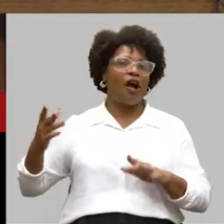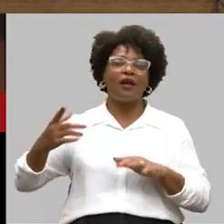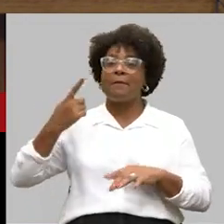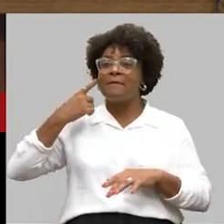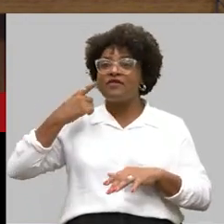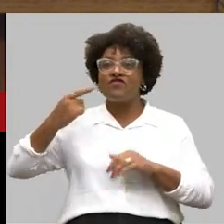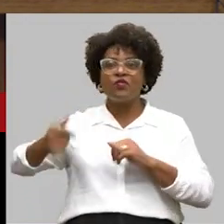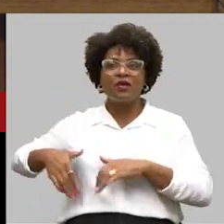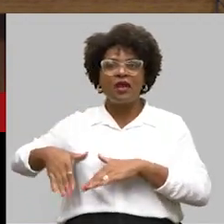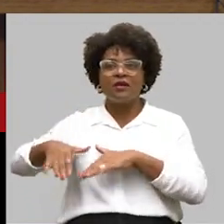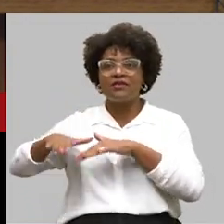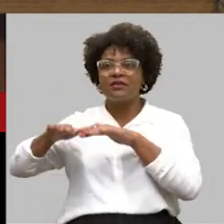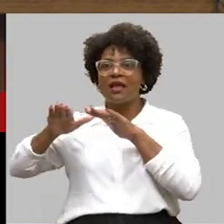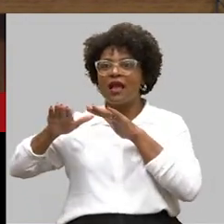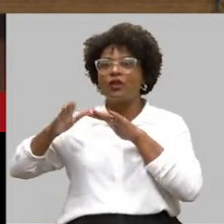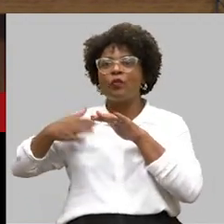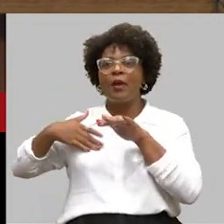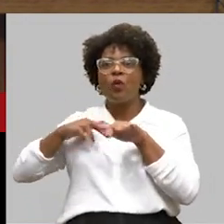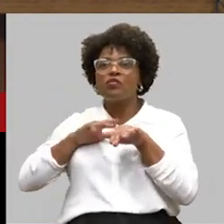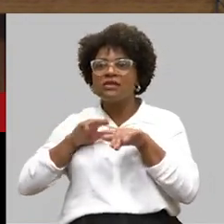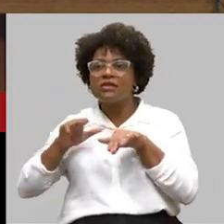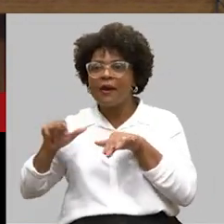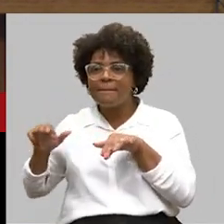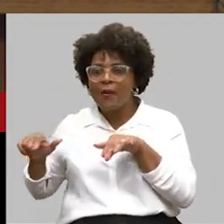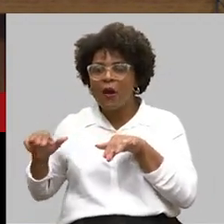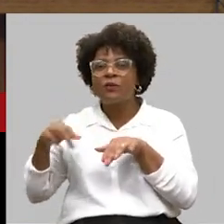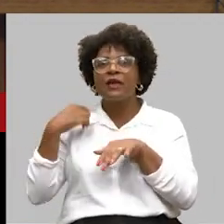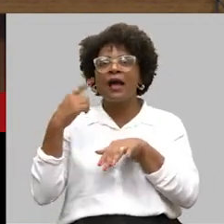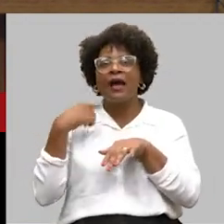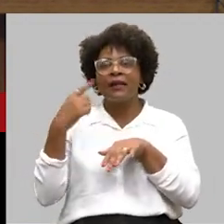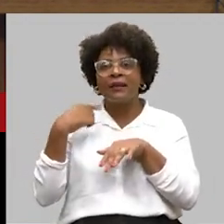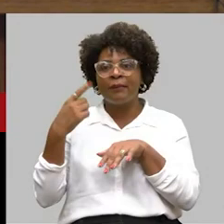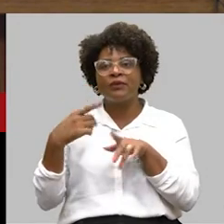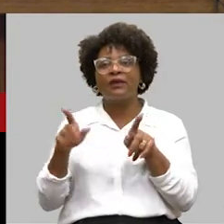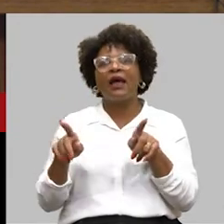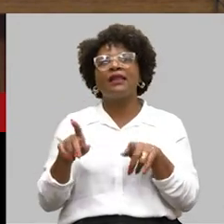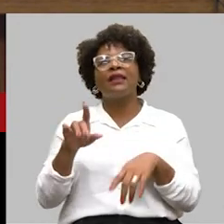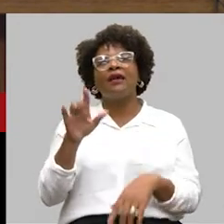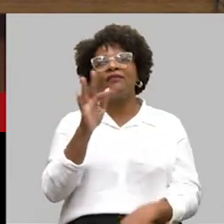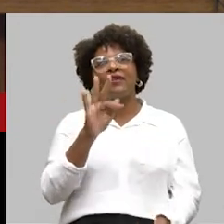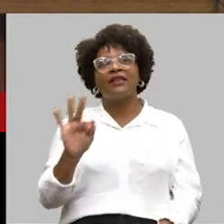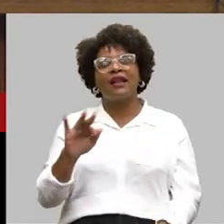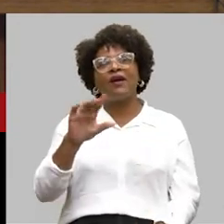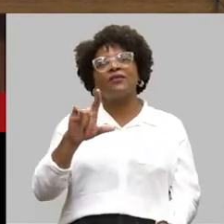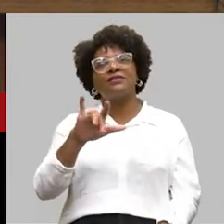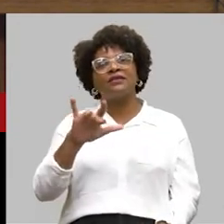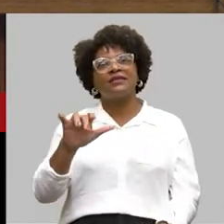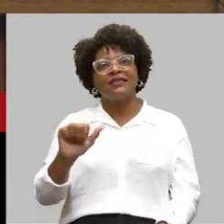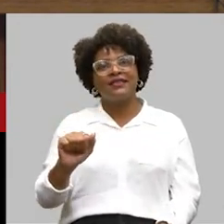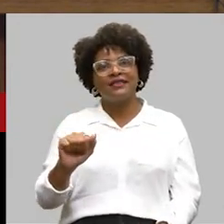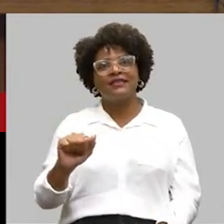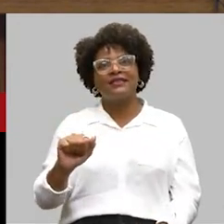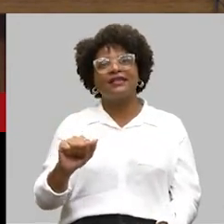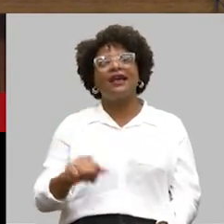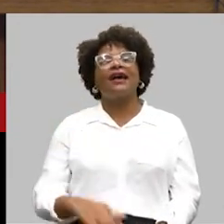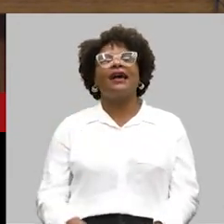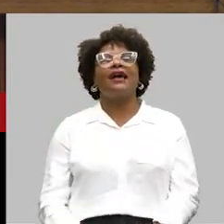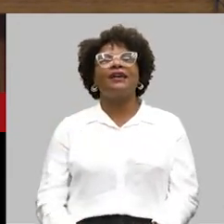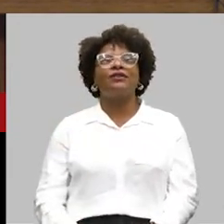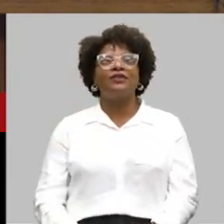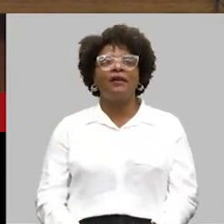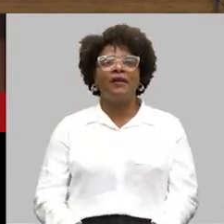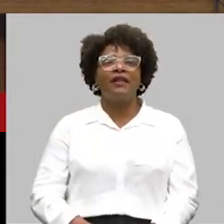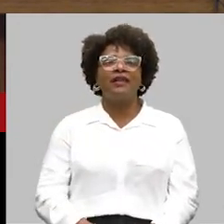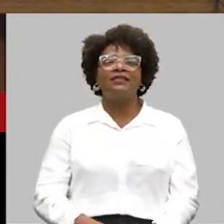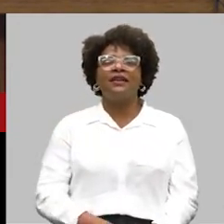irmãos até mesmo a deputada Federal Célia xakriabá né a a Macaé sempre ia nos territórios